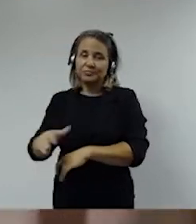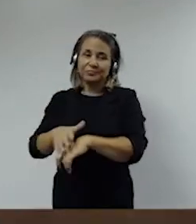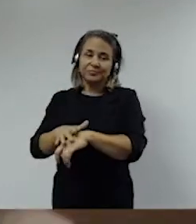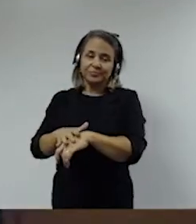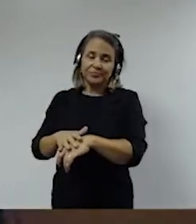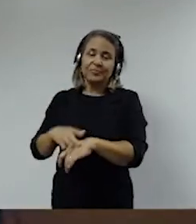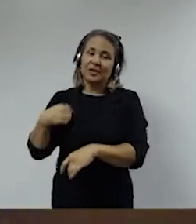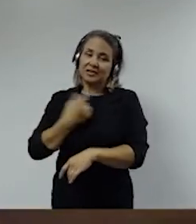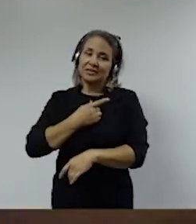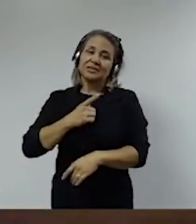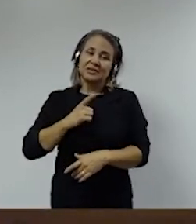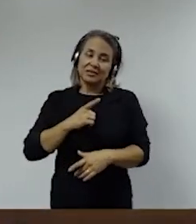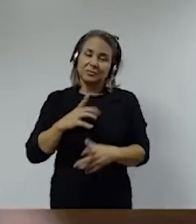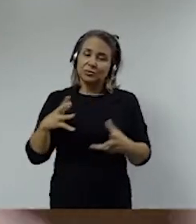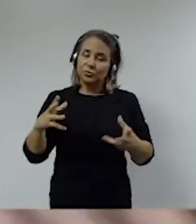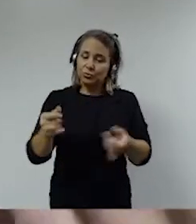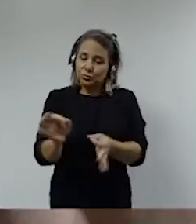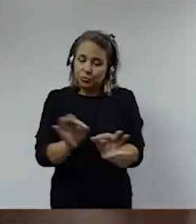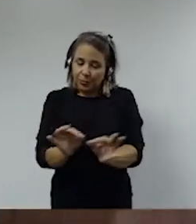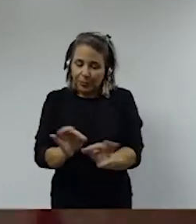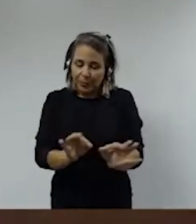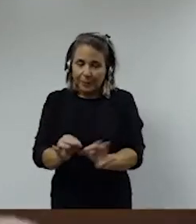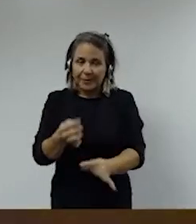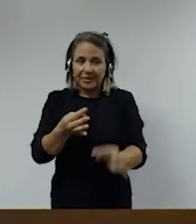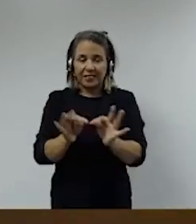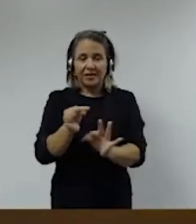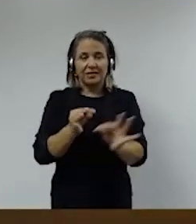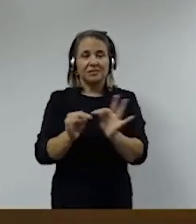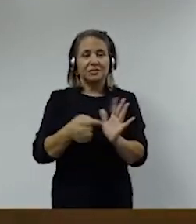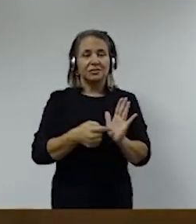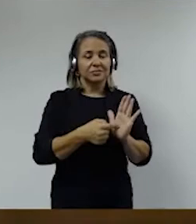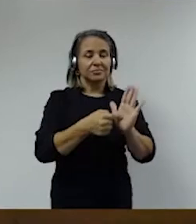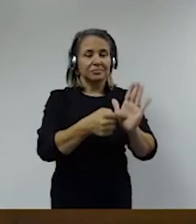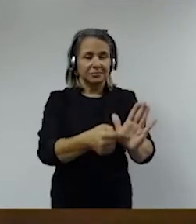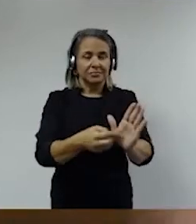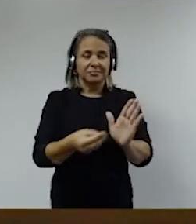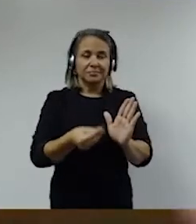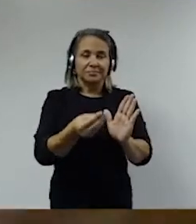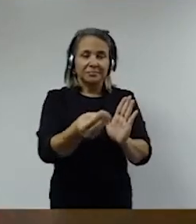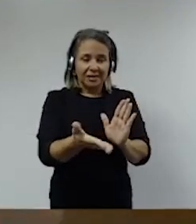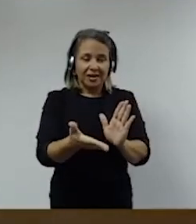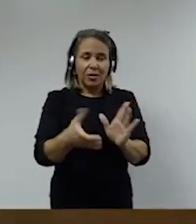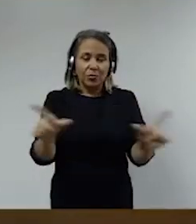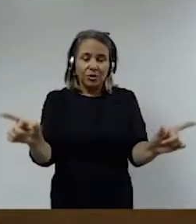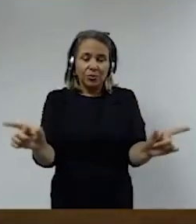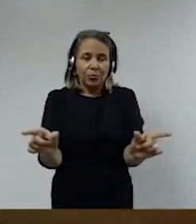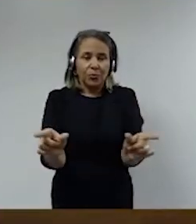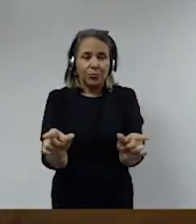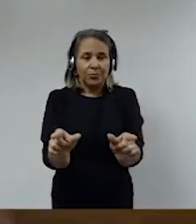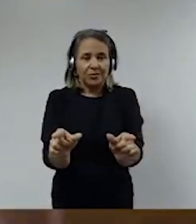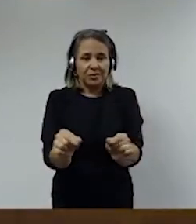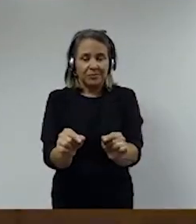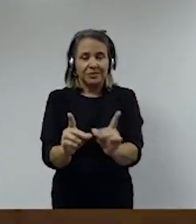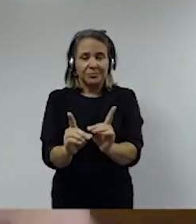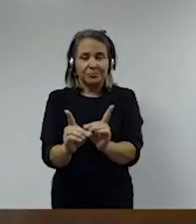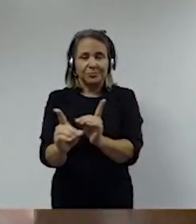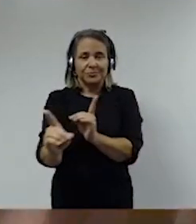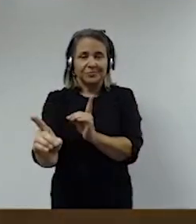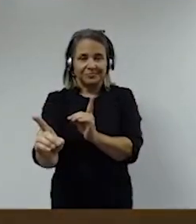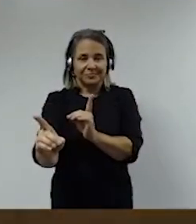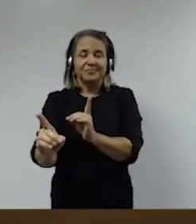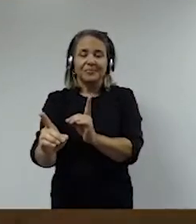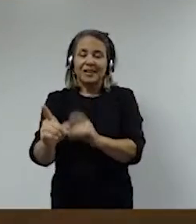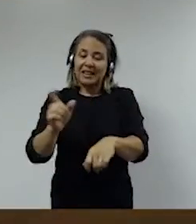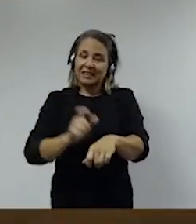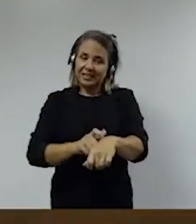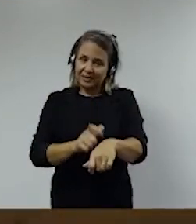gente tem aí todo esse aparato tecnológico que traz e propicia esse encurtamento, né, de fronteiras e